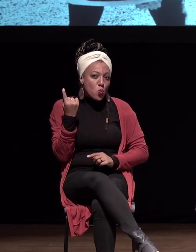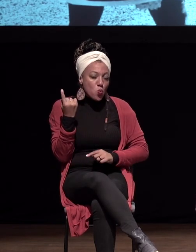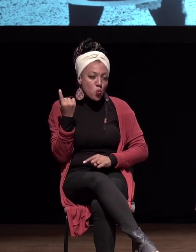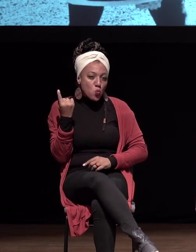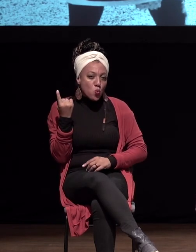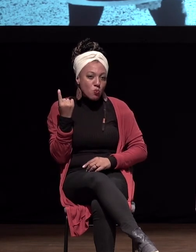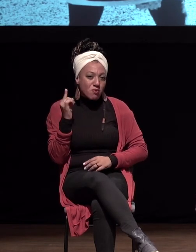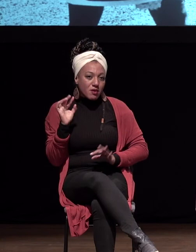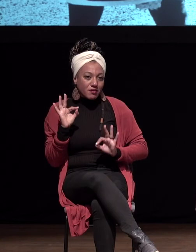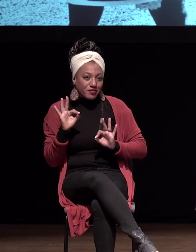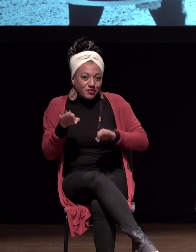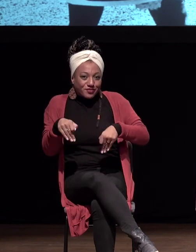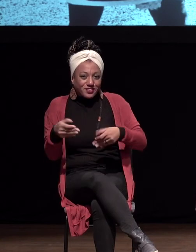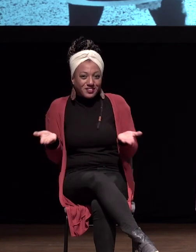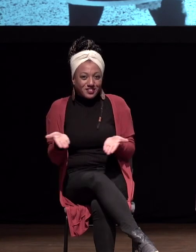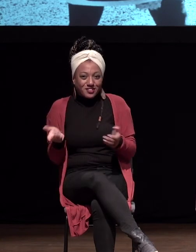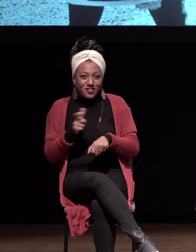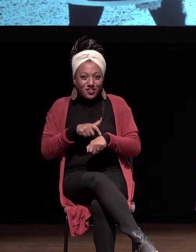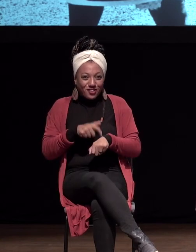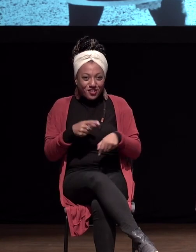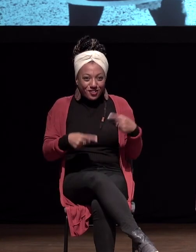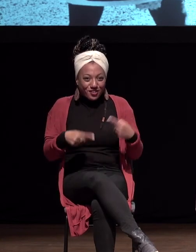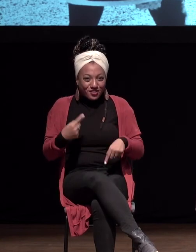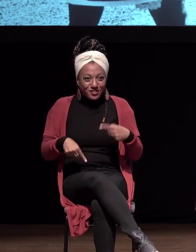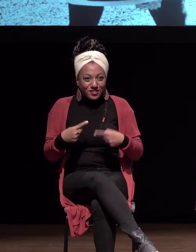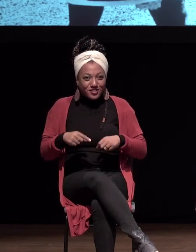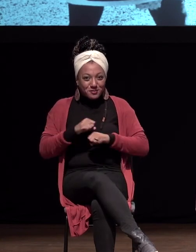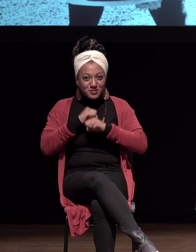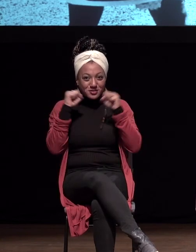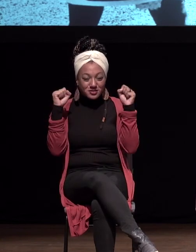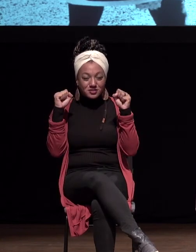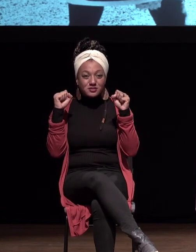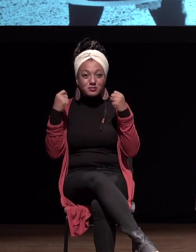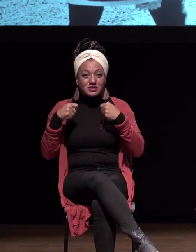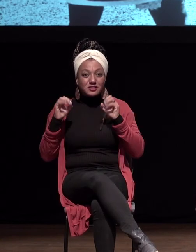para encerrar esse primeiro momento da manhã.